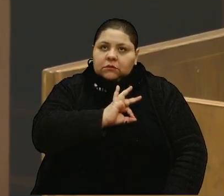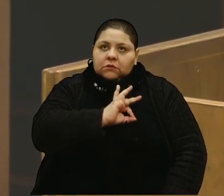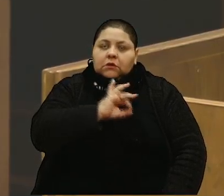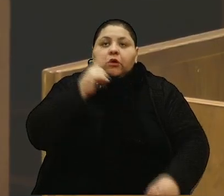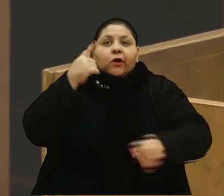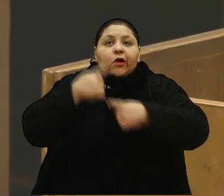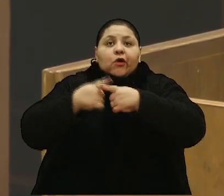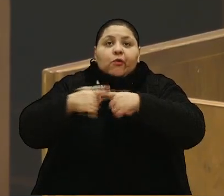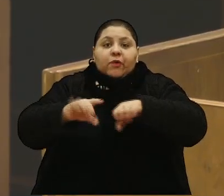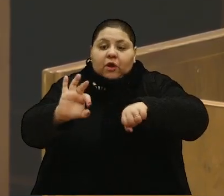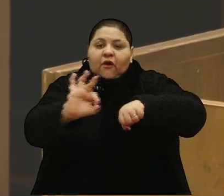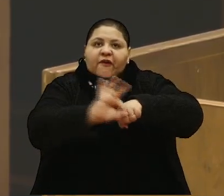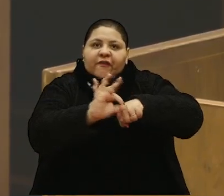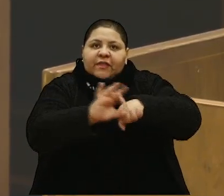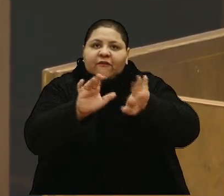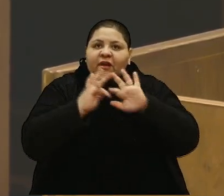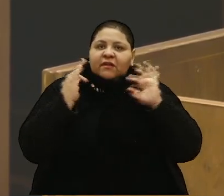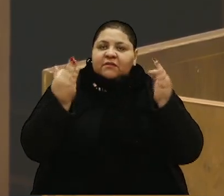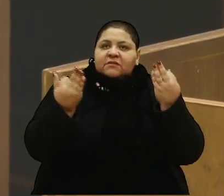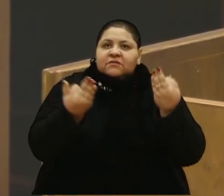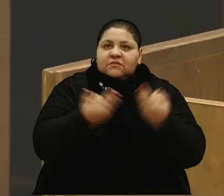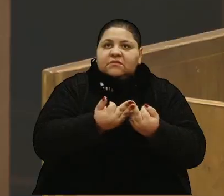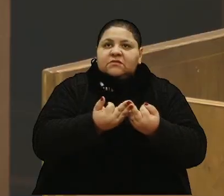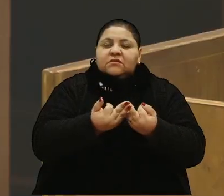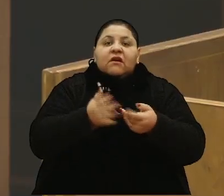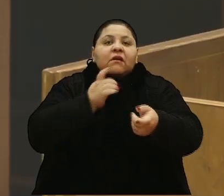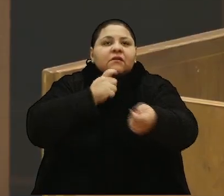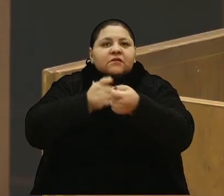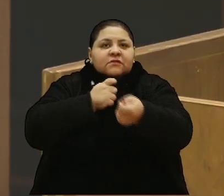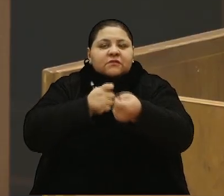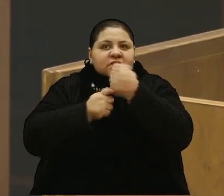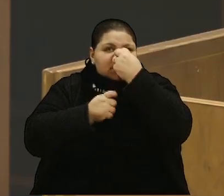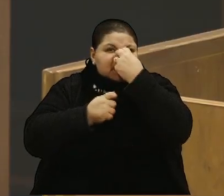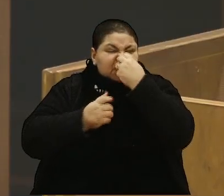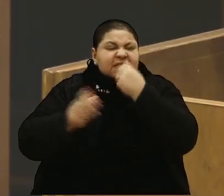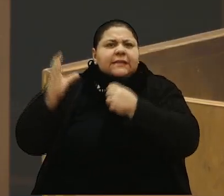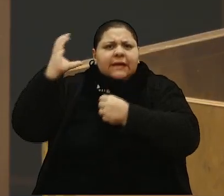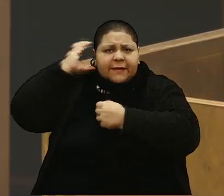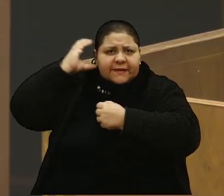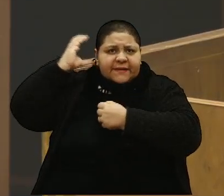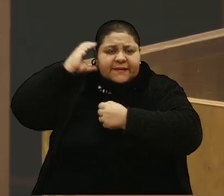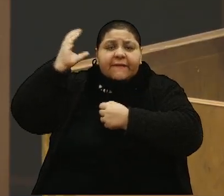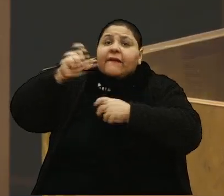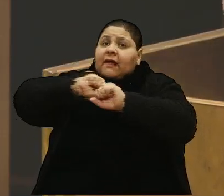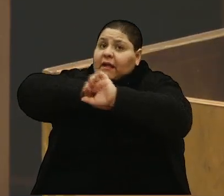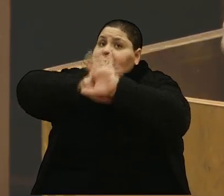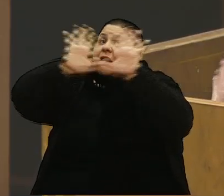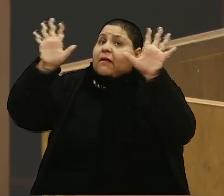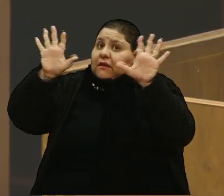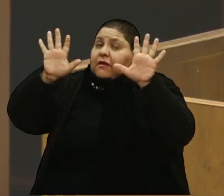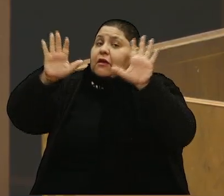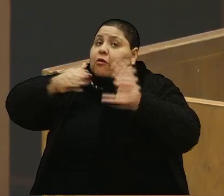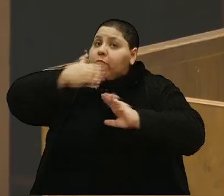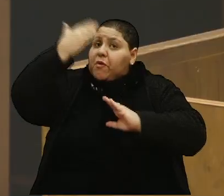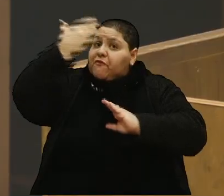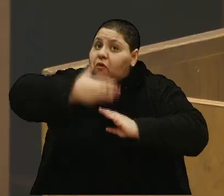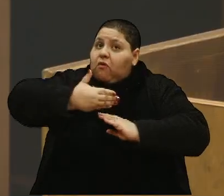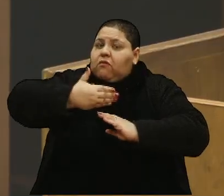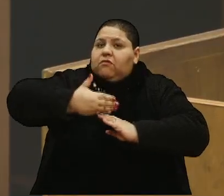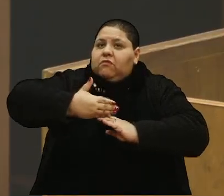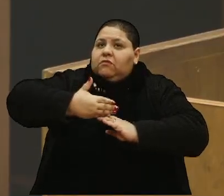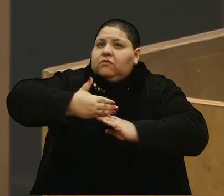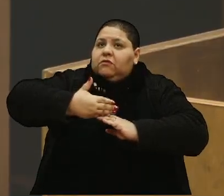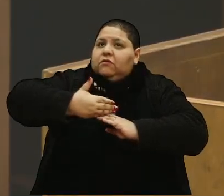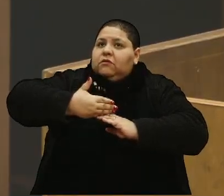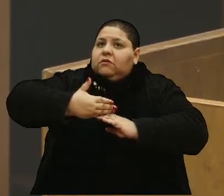Porque o advogado da família deu entrevista, inclusive na rádio, deixou claro e provou que